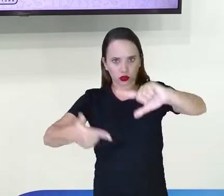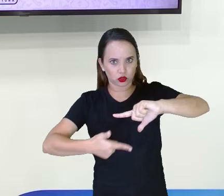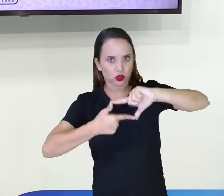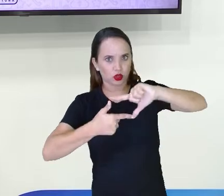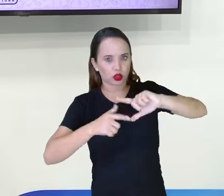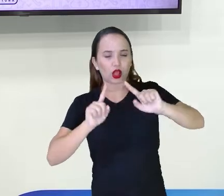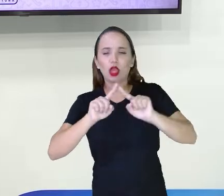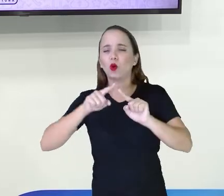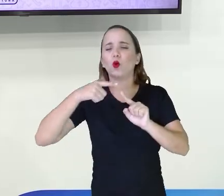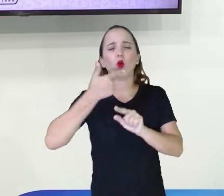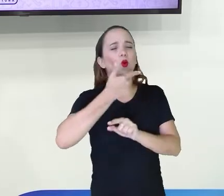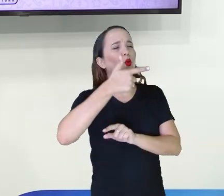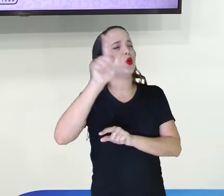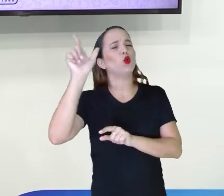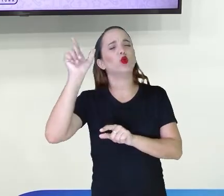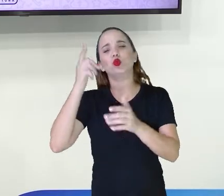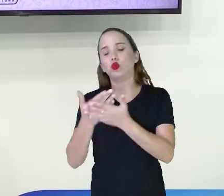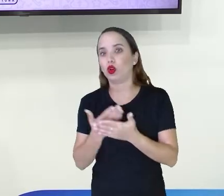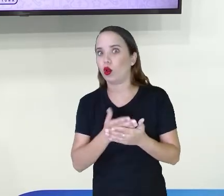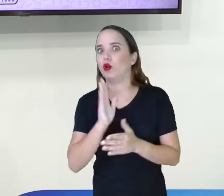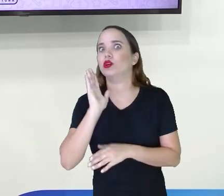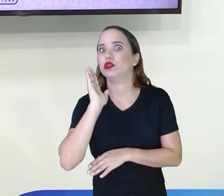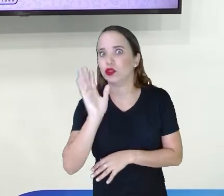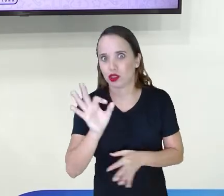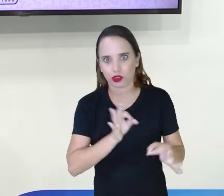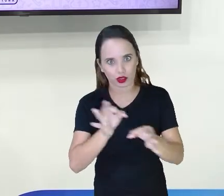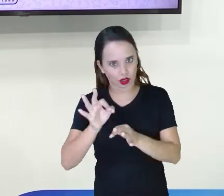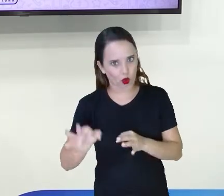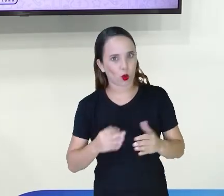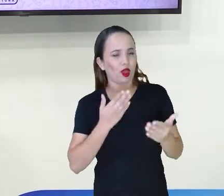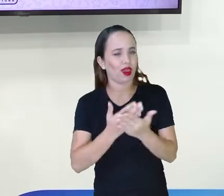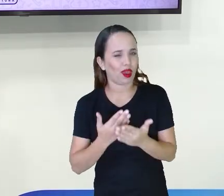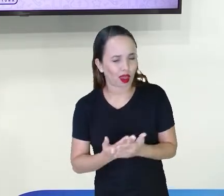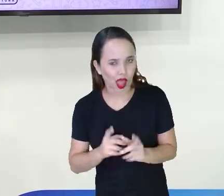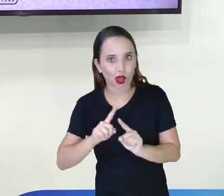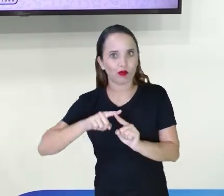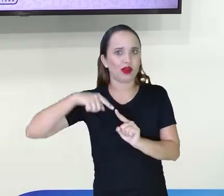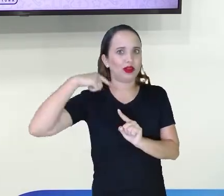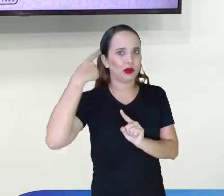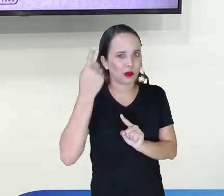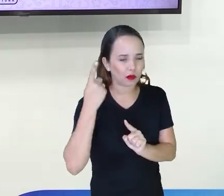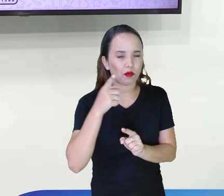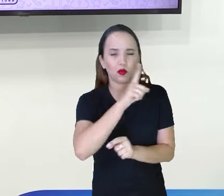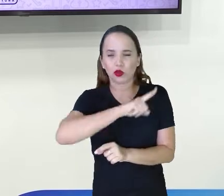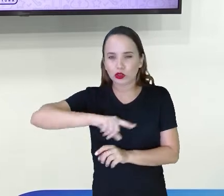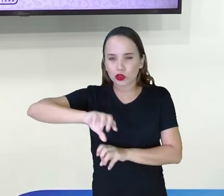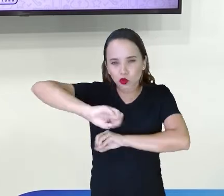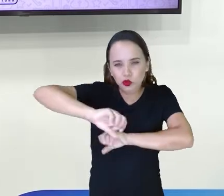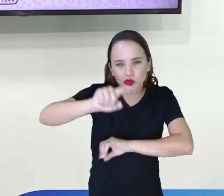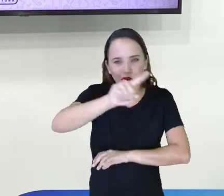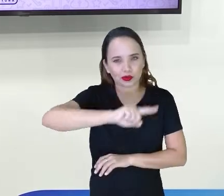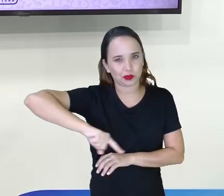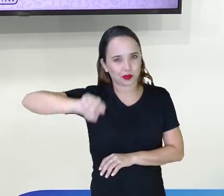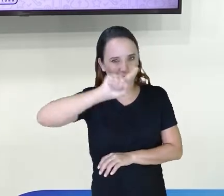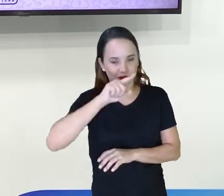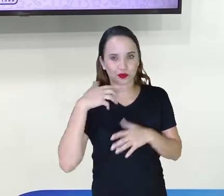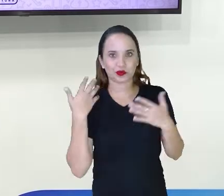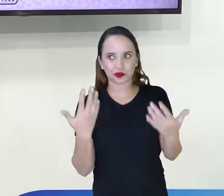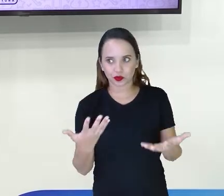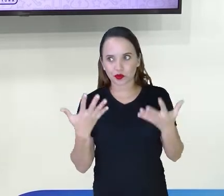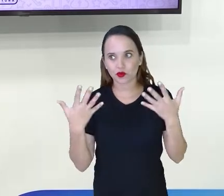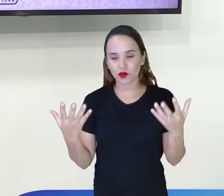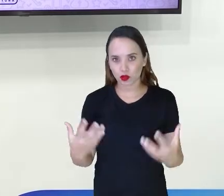está prontinha, já a postos no ponto, para quando chegar o dia eu passar para vocês. Então,